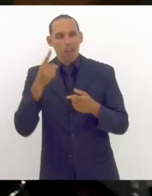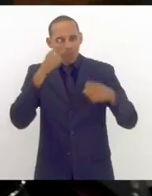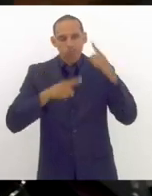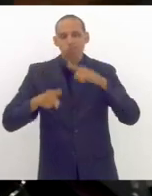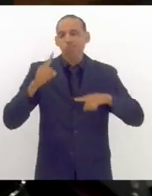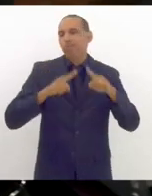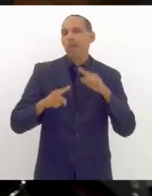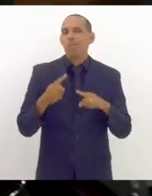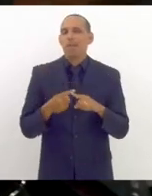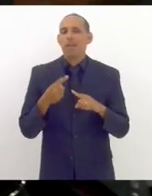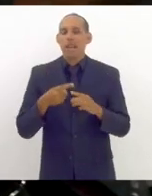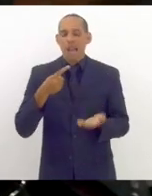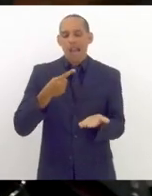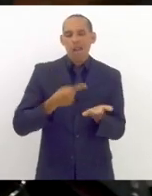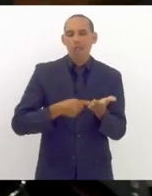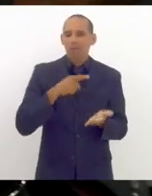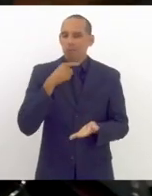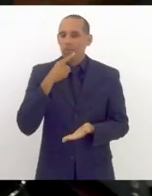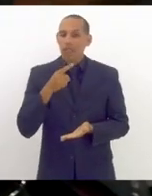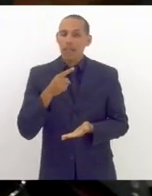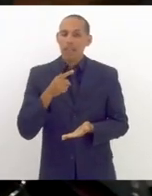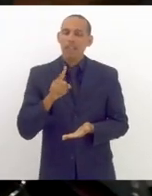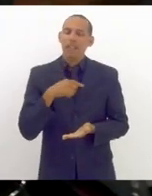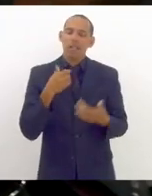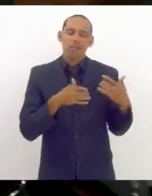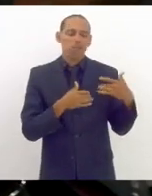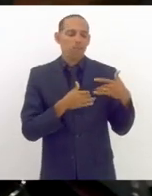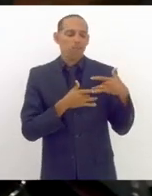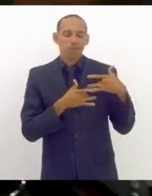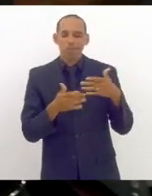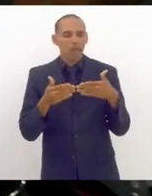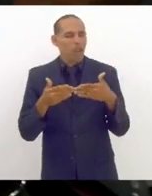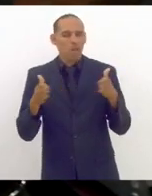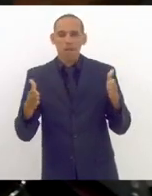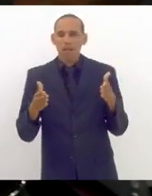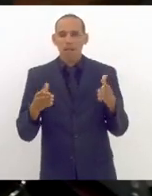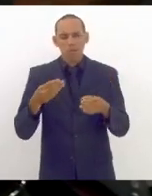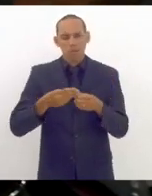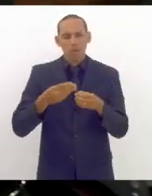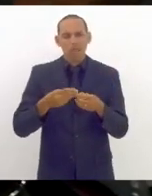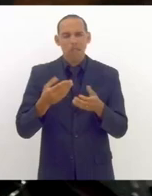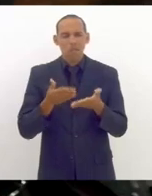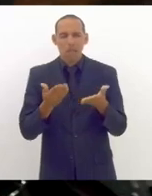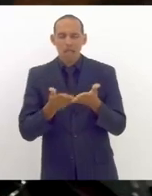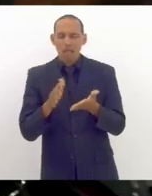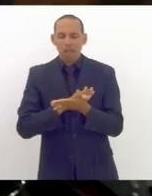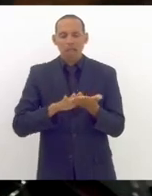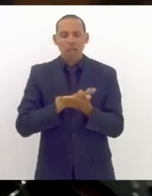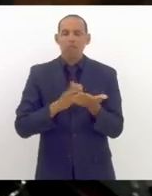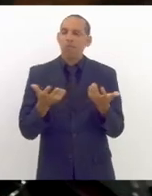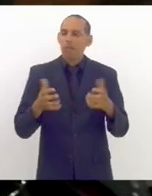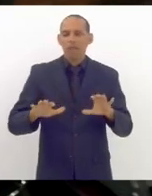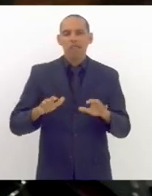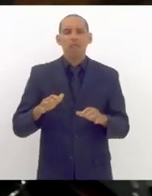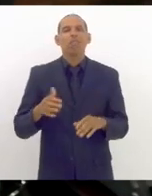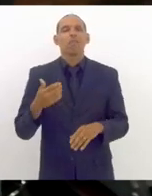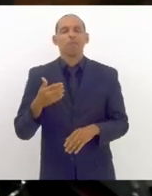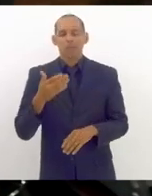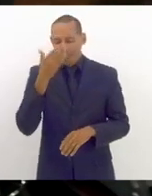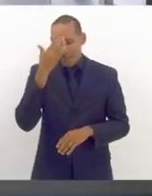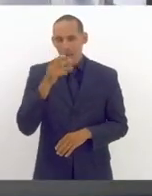esse acordo não foi possível tô aqui aberto para fazer tudo não quero nenhum município perdendo um tostão que já foi minha iniciativa anterior Muito obrigado